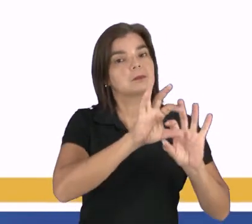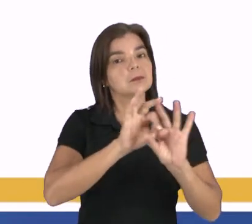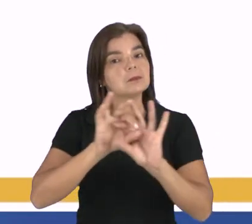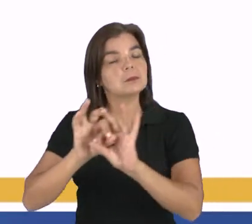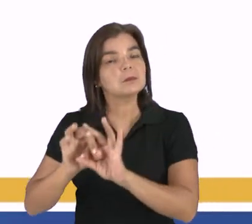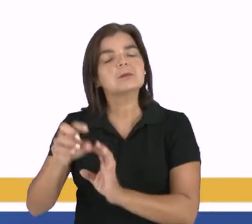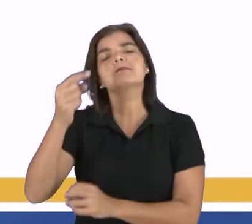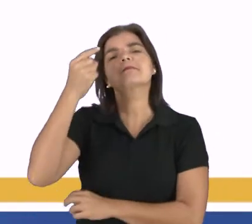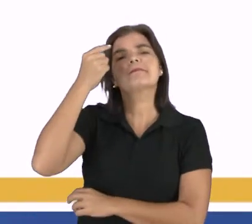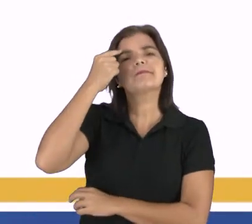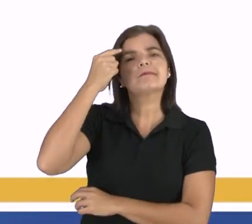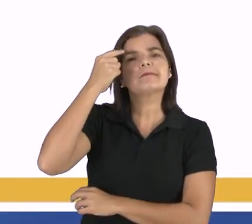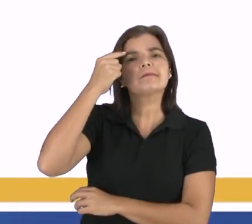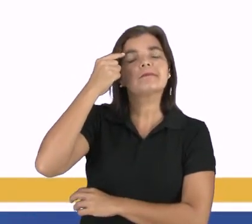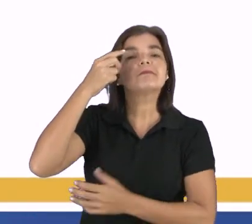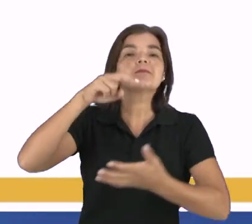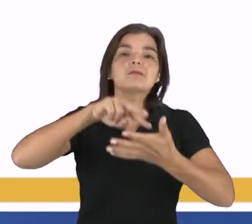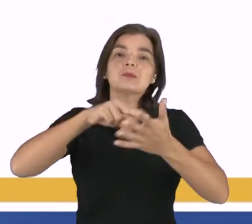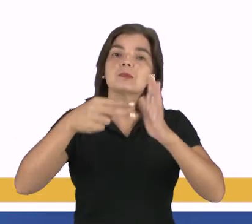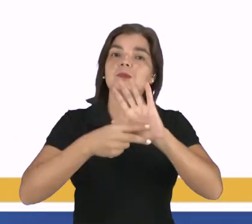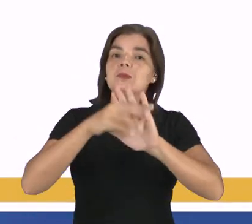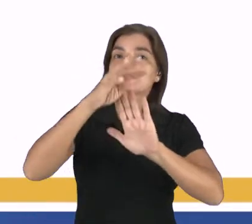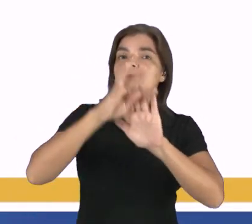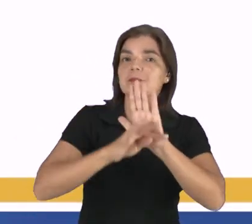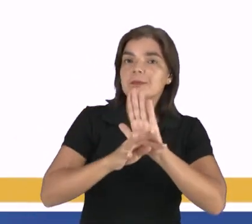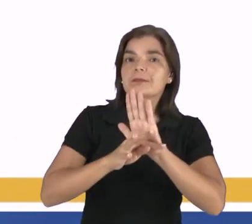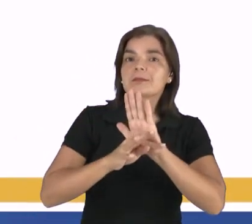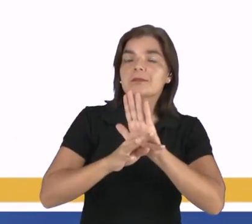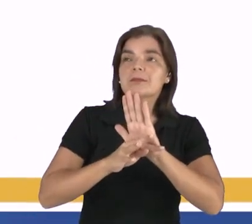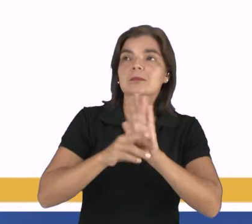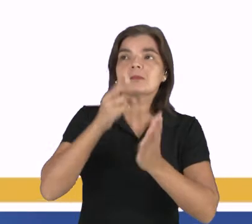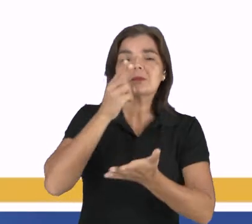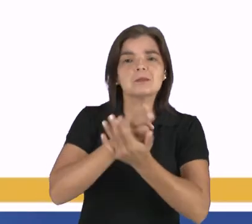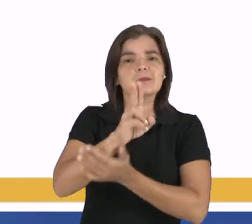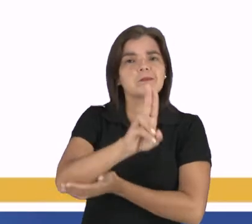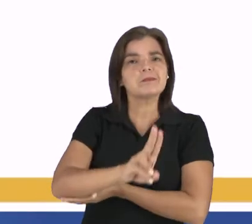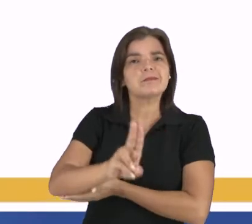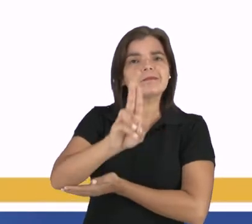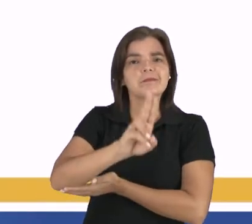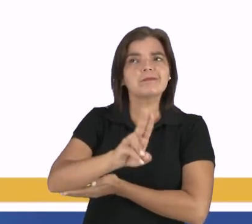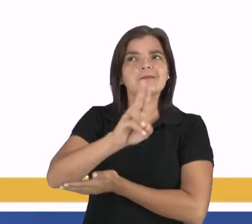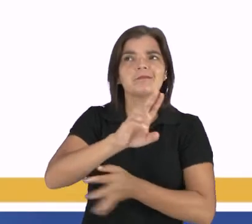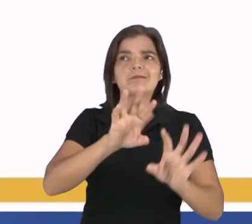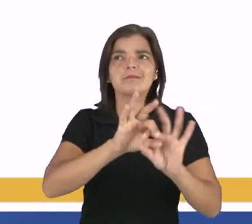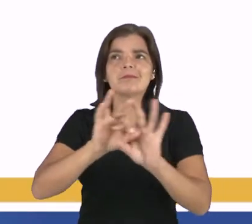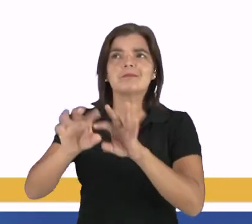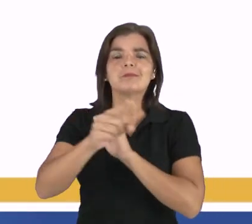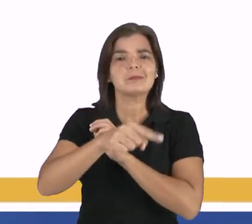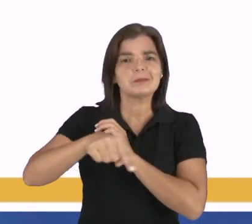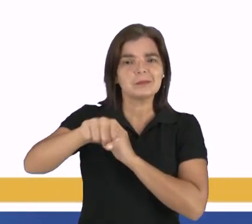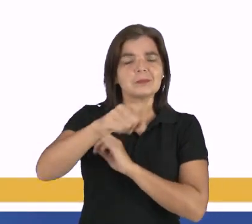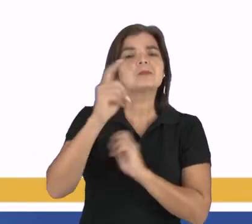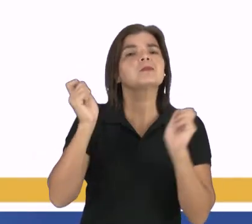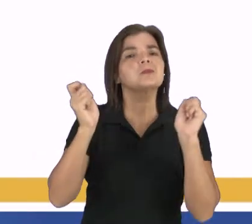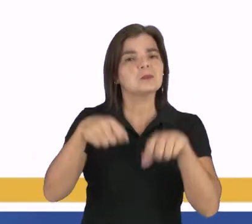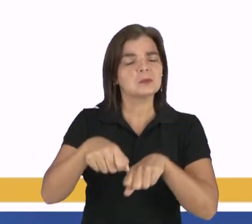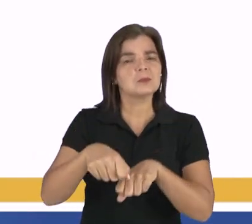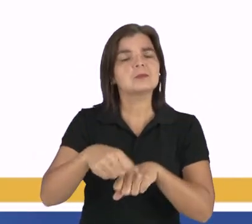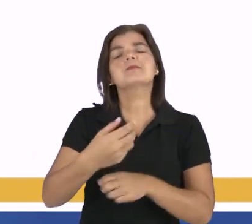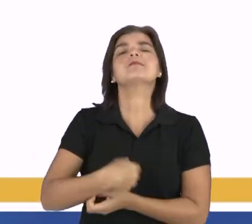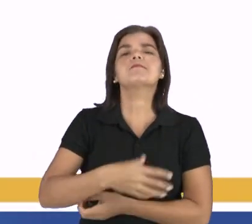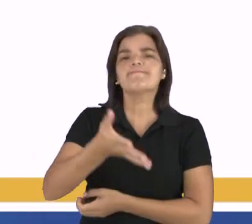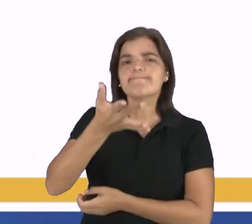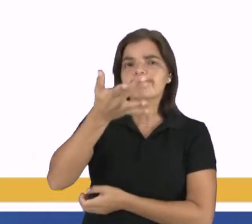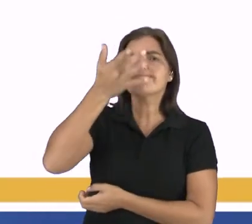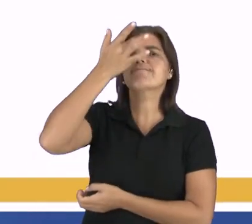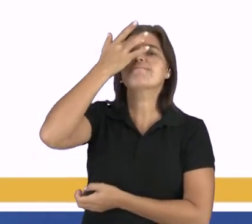é preciso pensar no sentido do texto. E eu vou sempre usar sentido para que vocês possam deixar bem